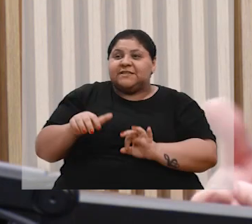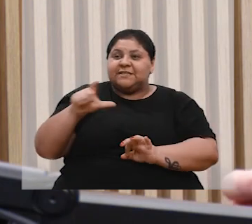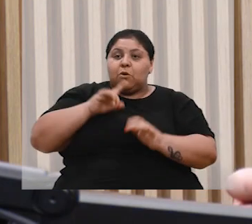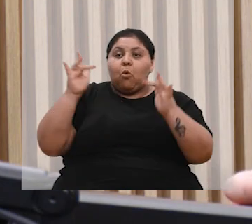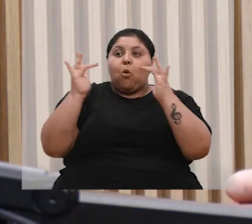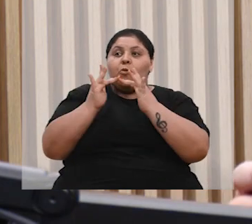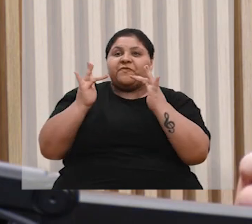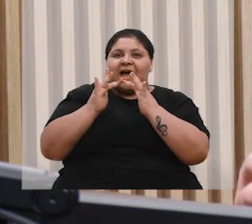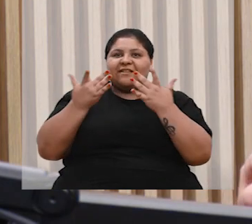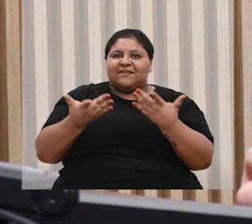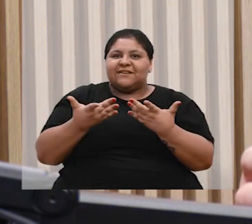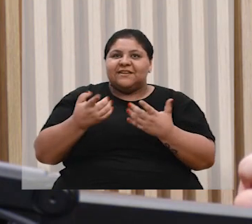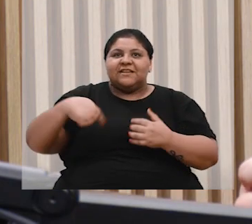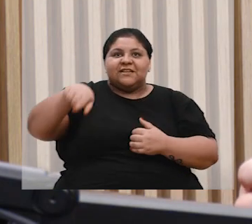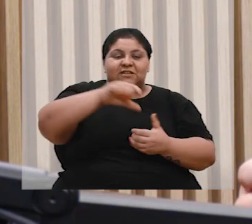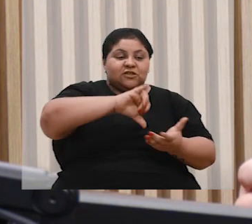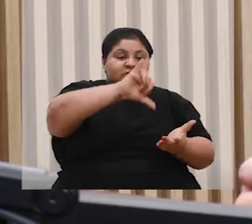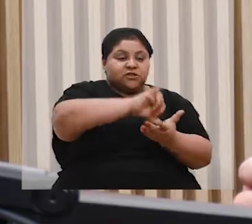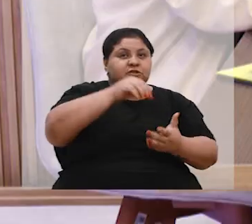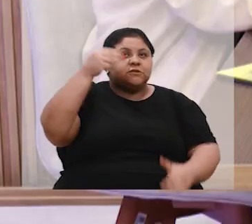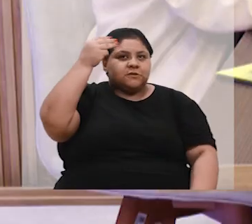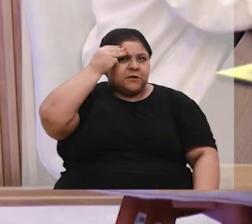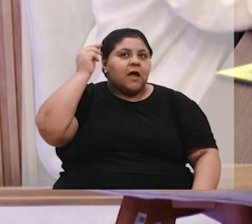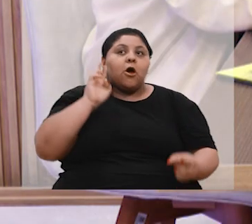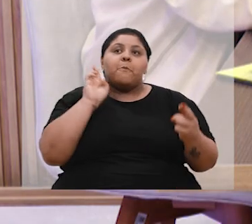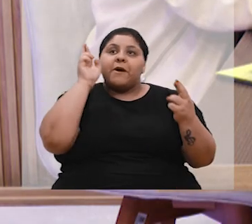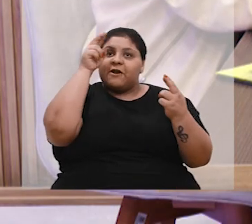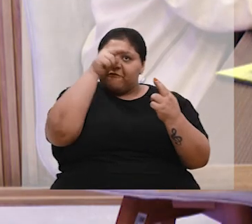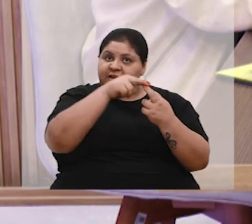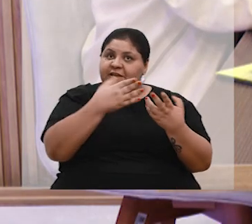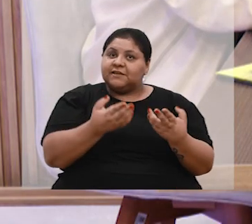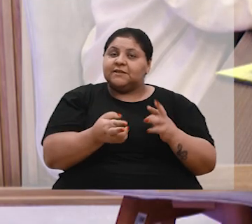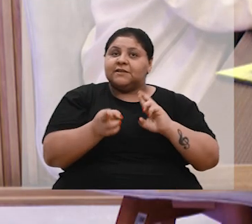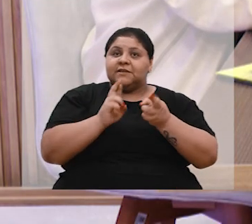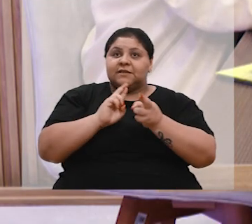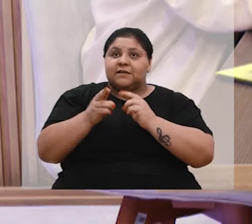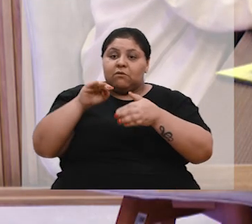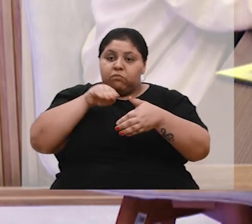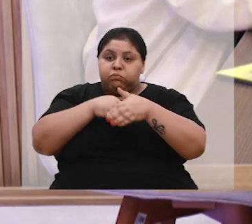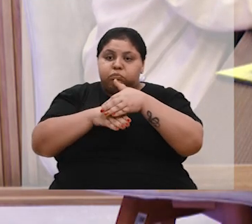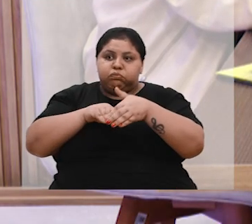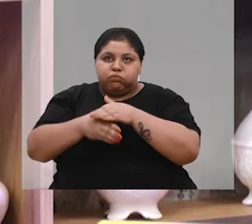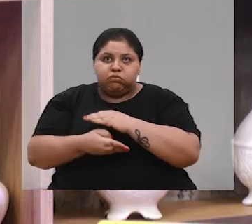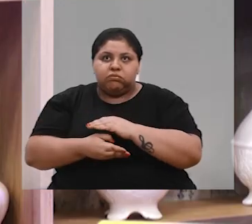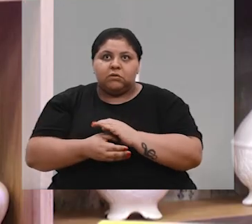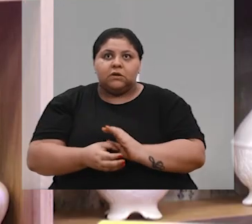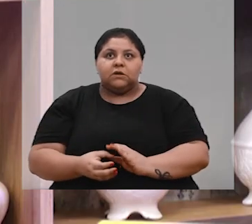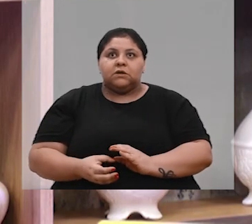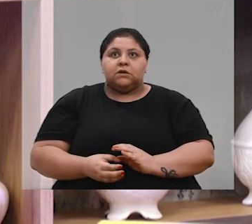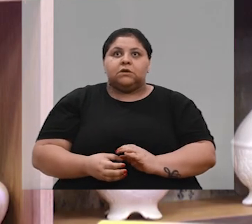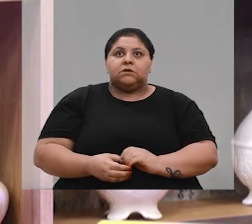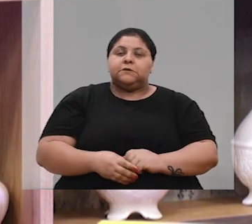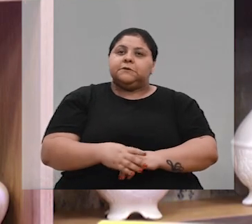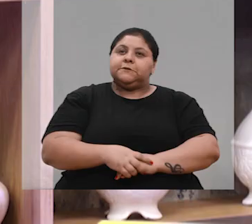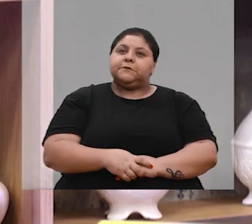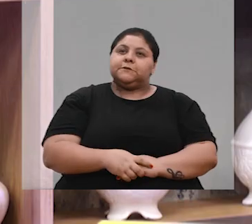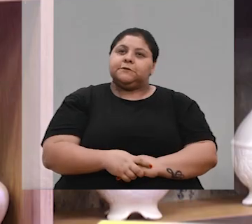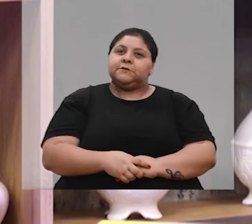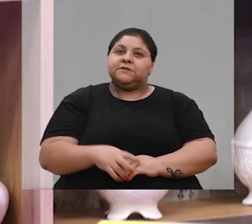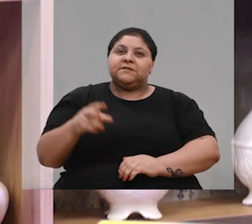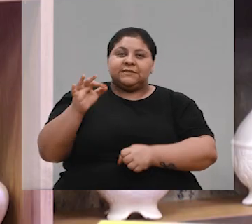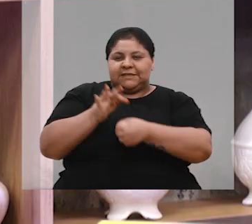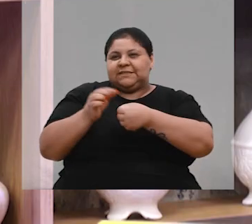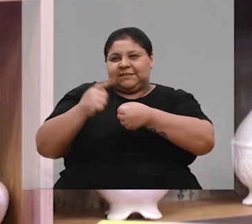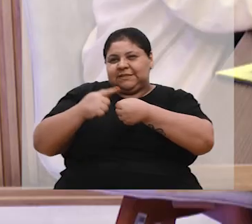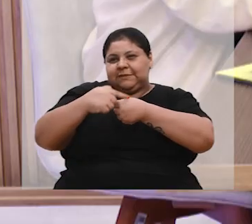felizes de ter esse contato. E o nosso Centro de Memória hoje é uma referência em relação a arquivo do patrimônio da cidade, né?